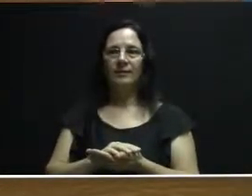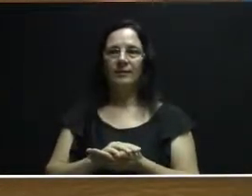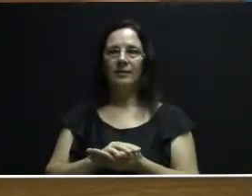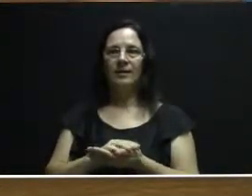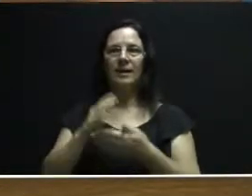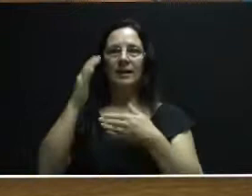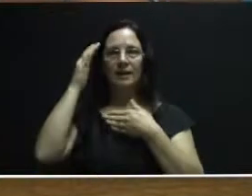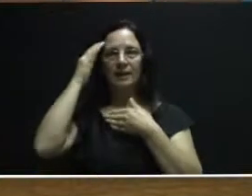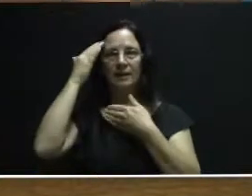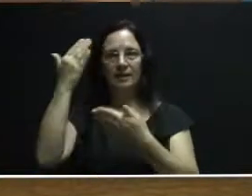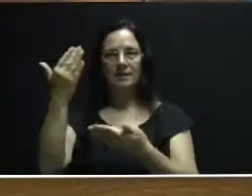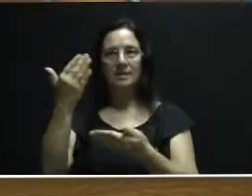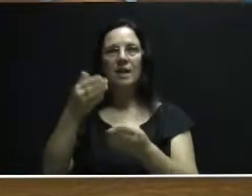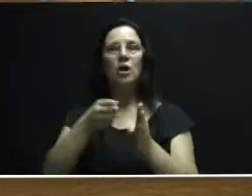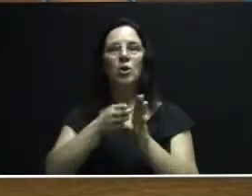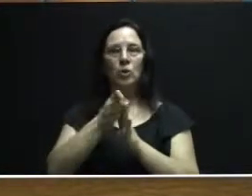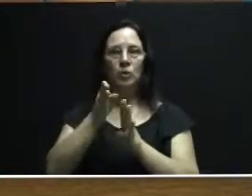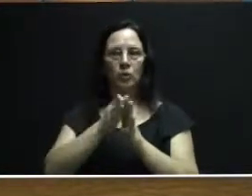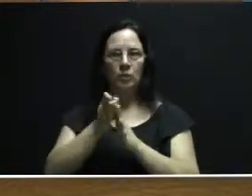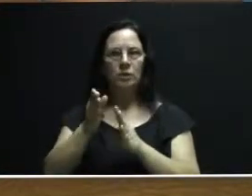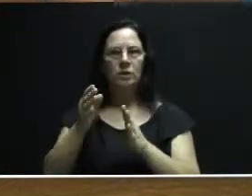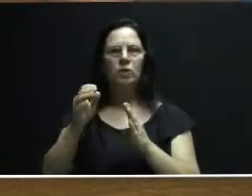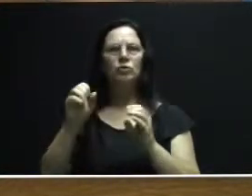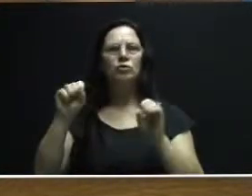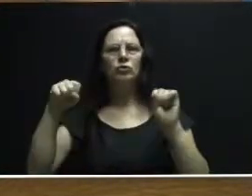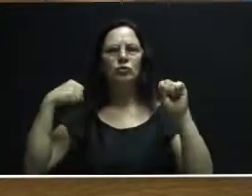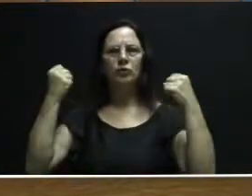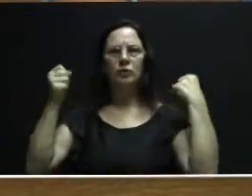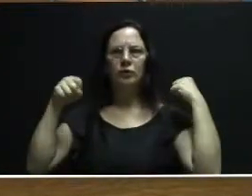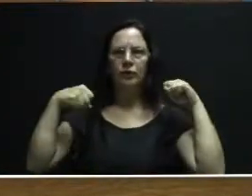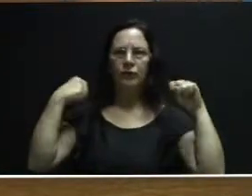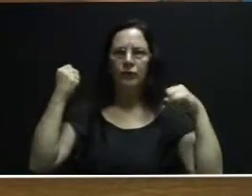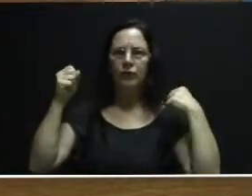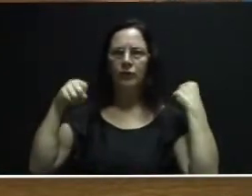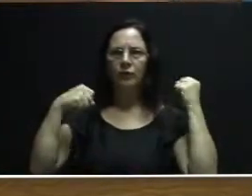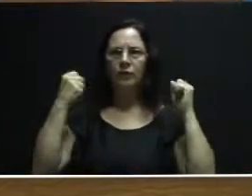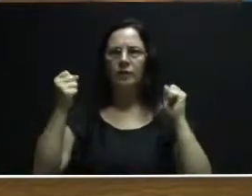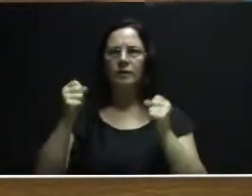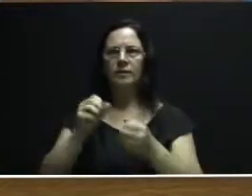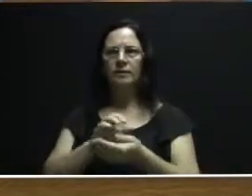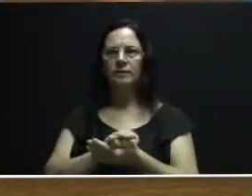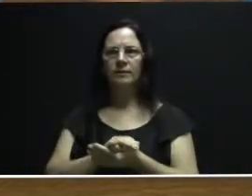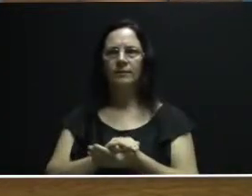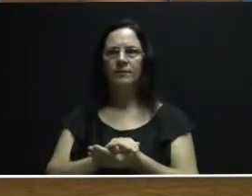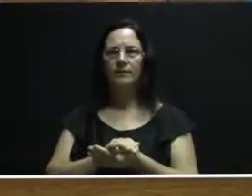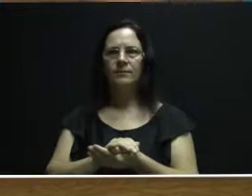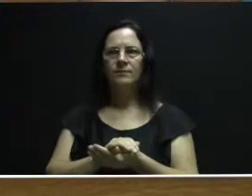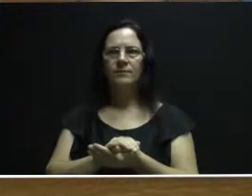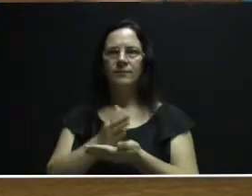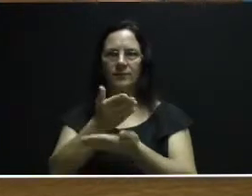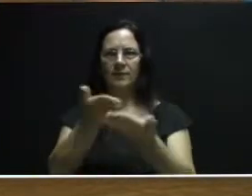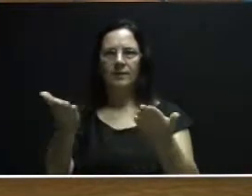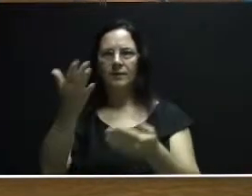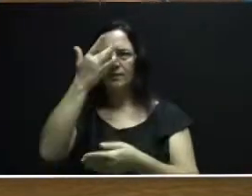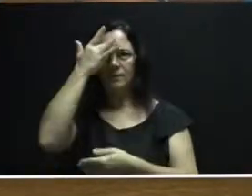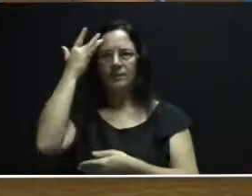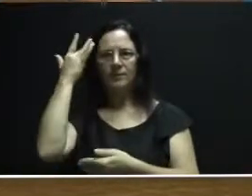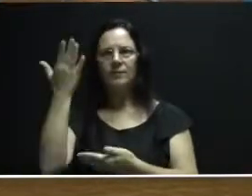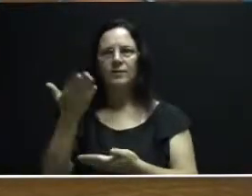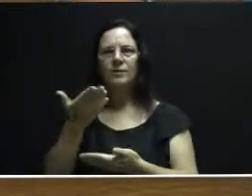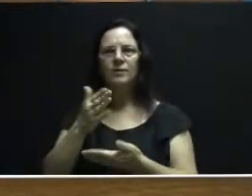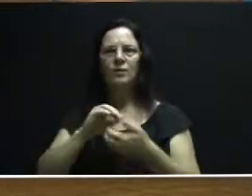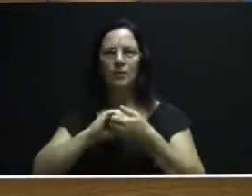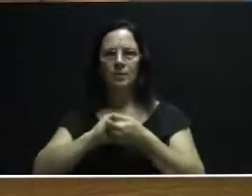Agradecer, né, ao Conselho Regional de Educação Física, através da pessoa do professor Marcelo Cassati, Alexandre José